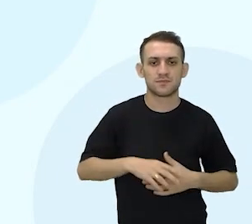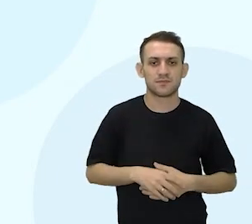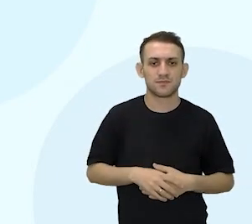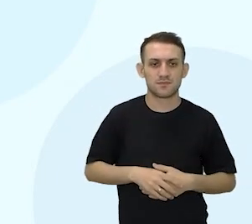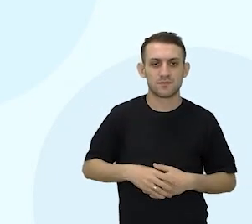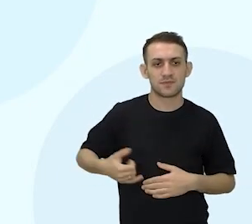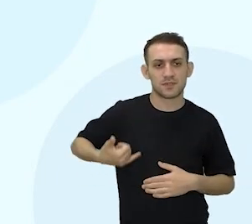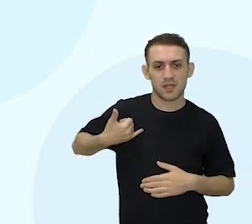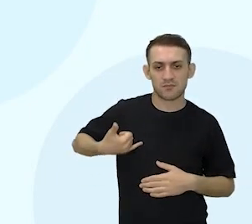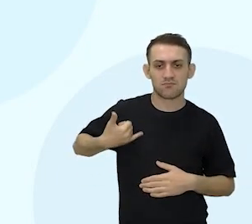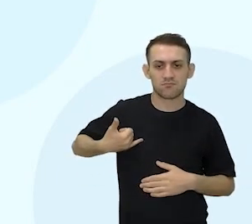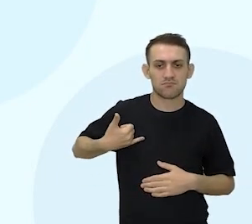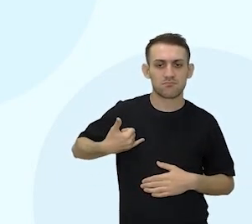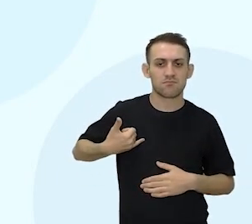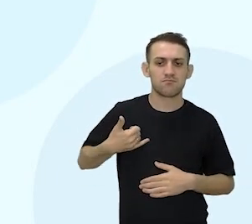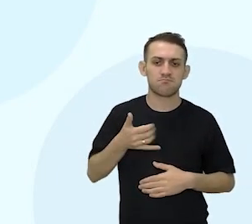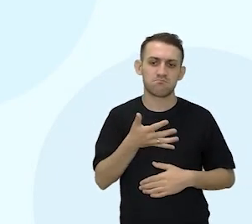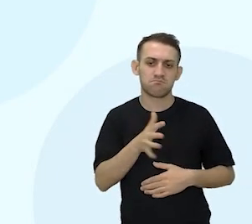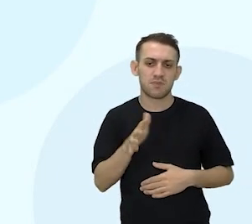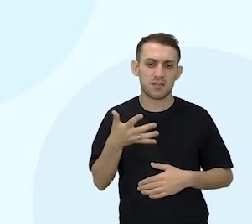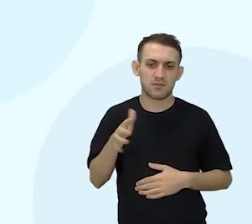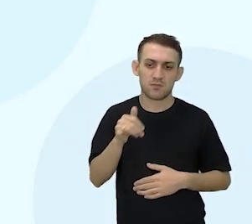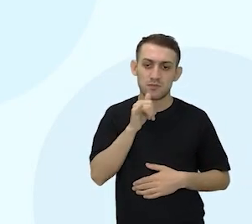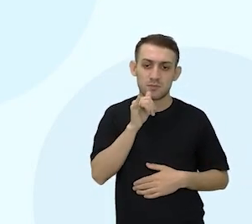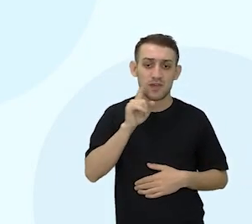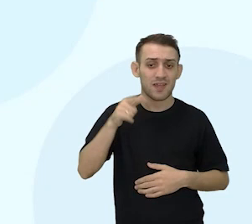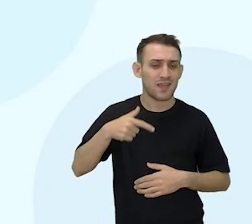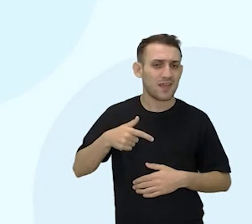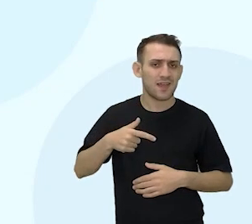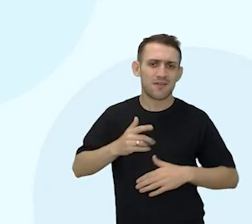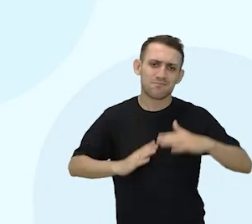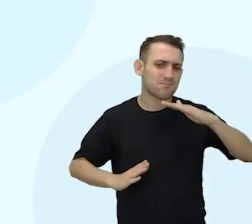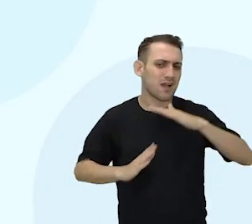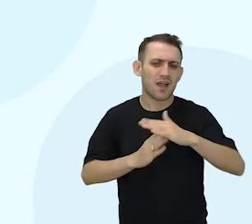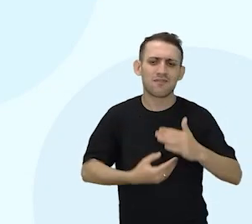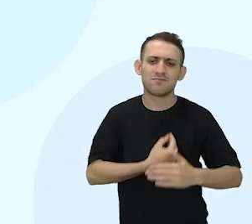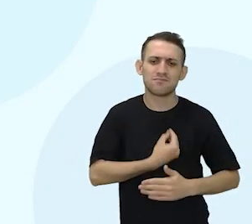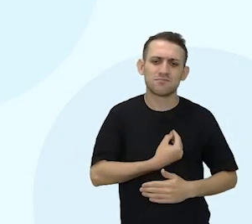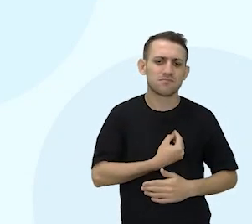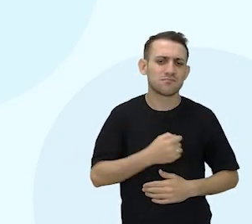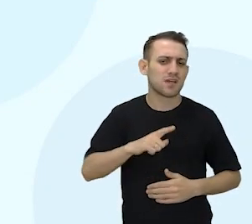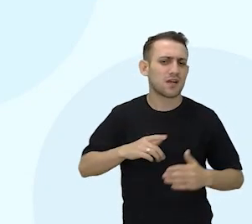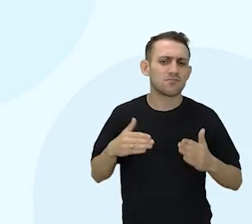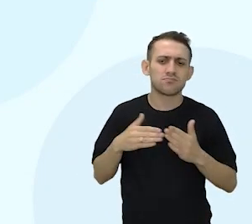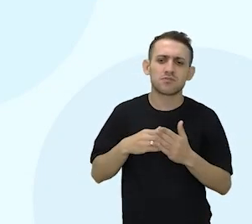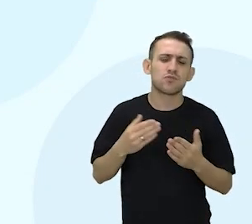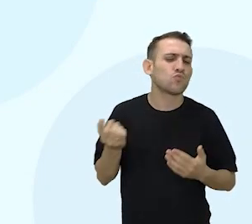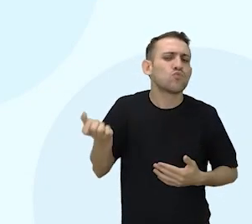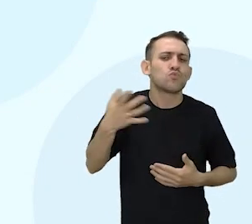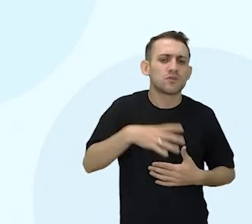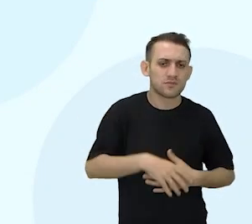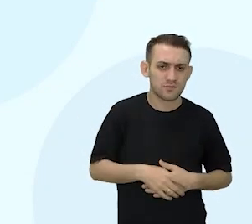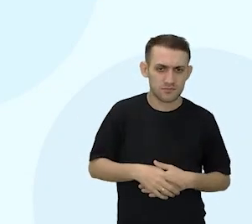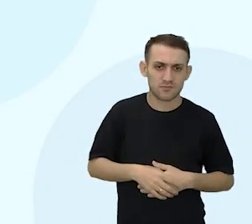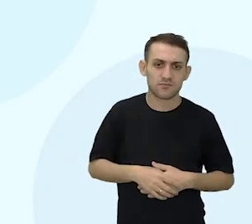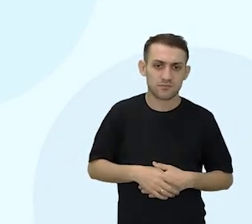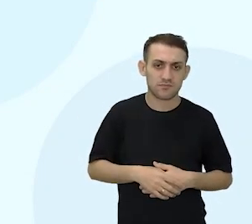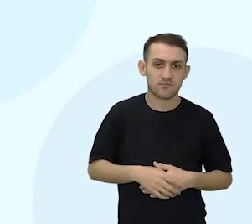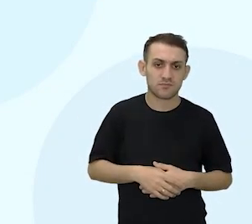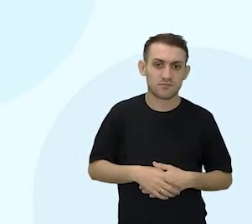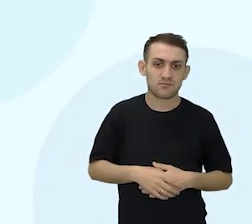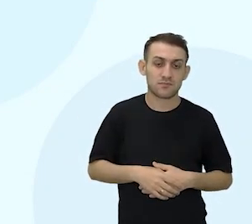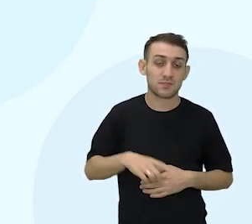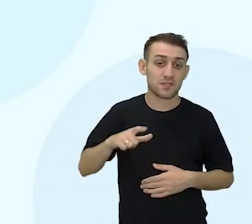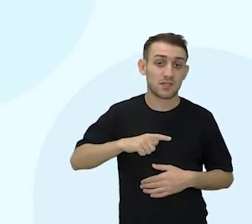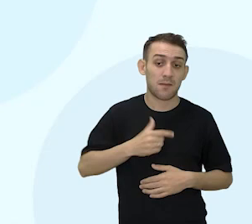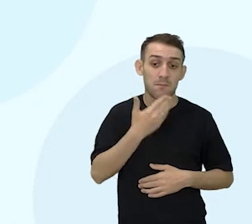Da idade, né? Tipo assim, é o máximo que a pessoa pode atingir de idade na sua vida, né? Isso também, com a